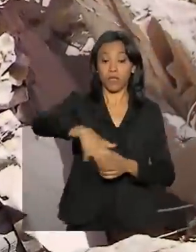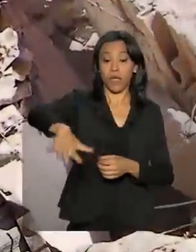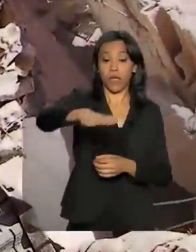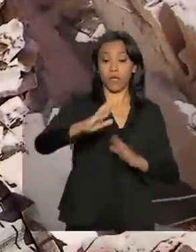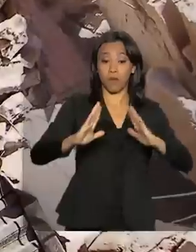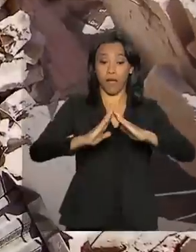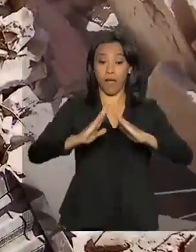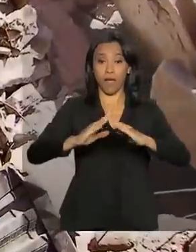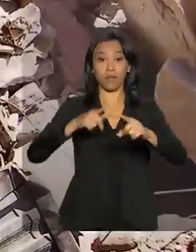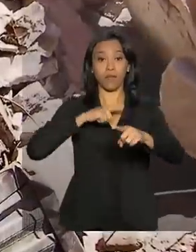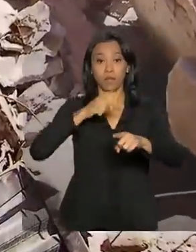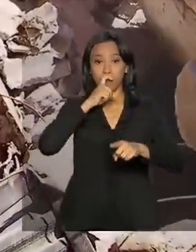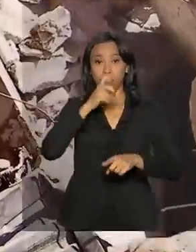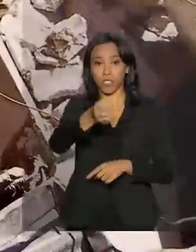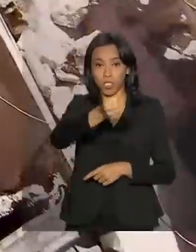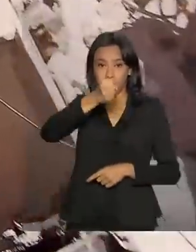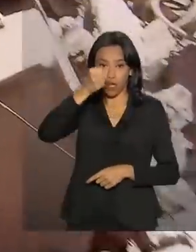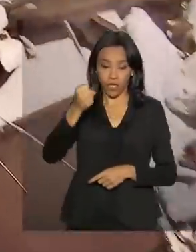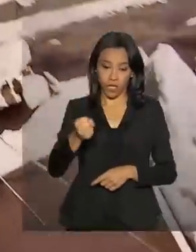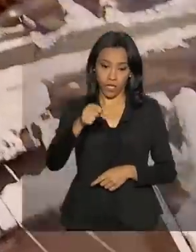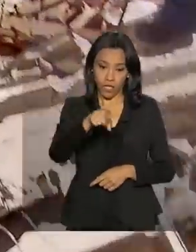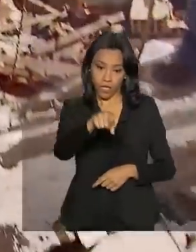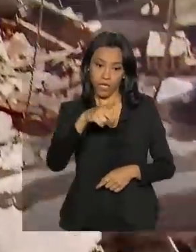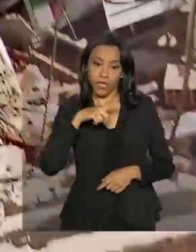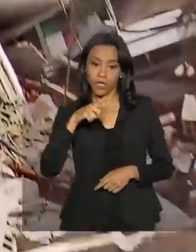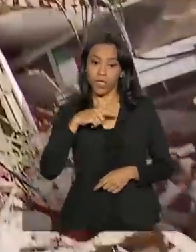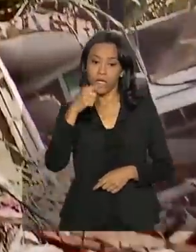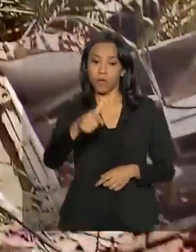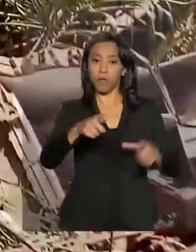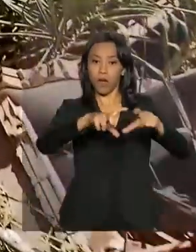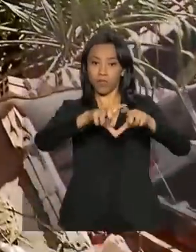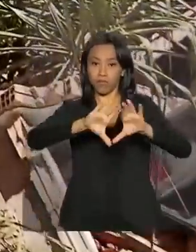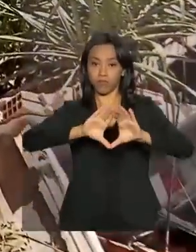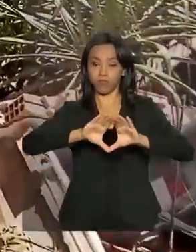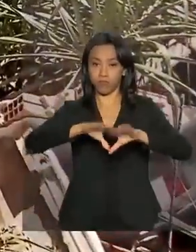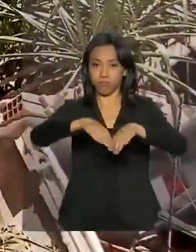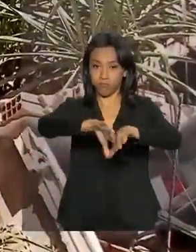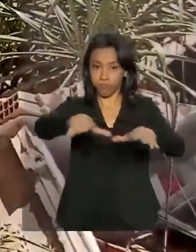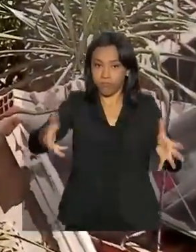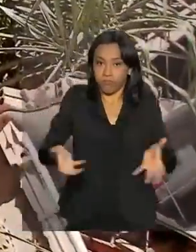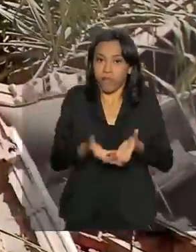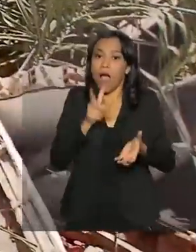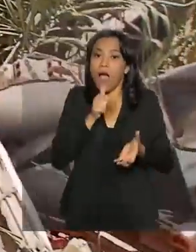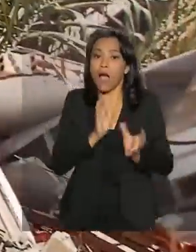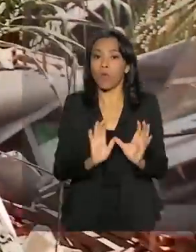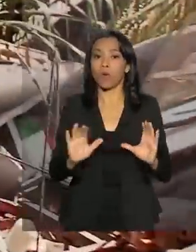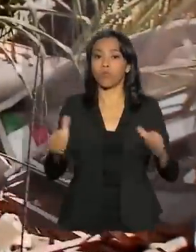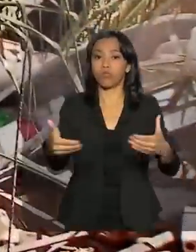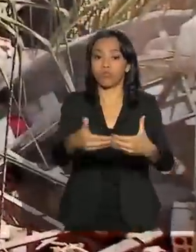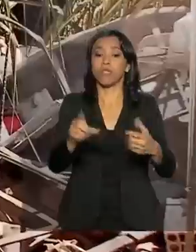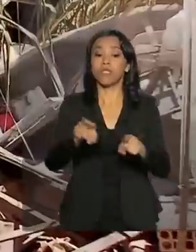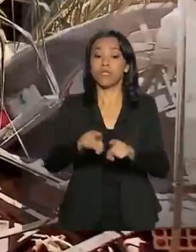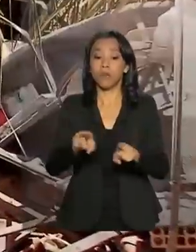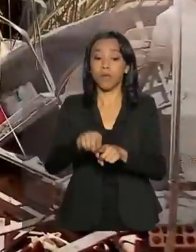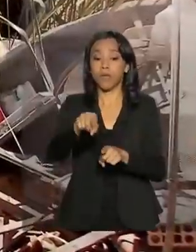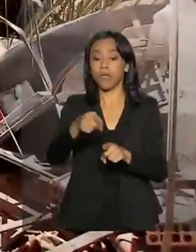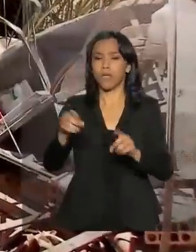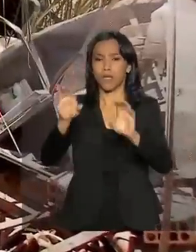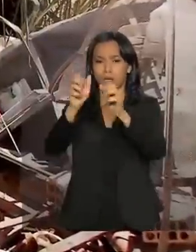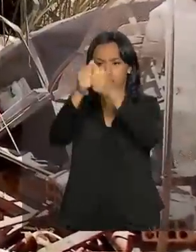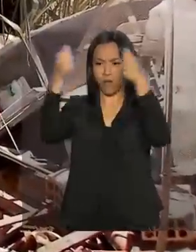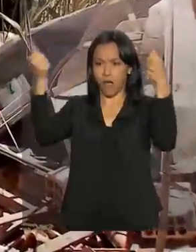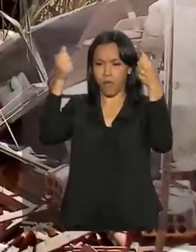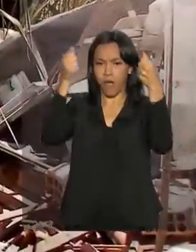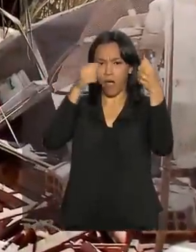uma geladeira, ali mais adiante tem uma caixa d'água, tem também um armário com potes de sorvete, potes